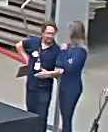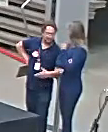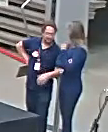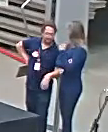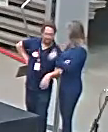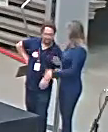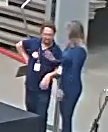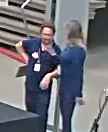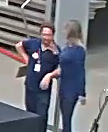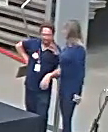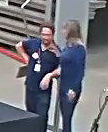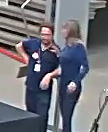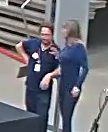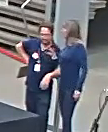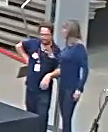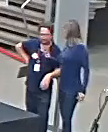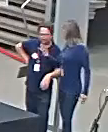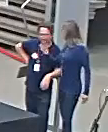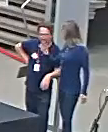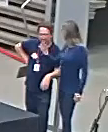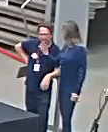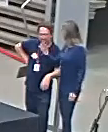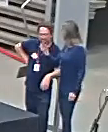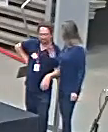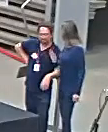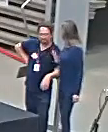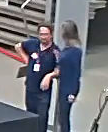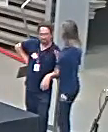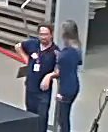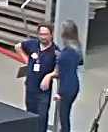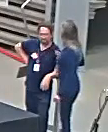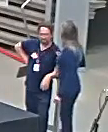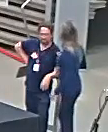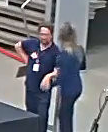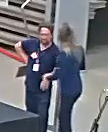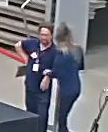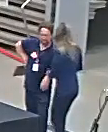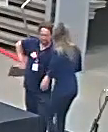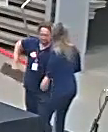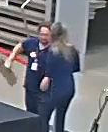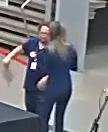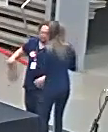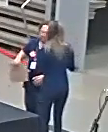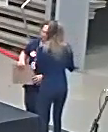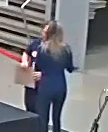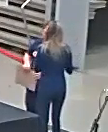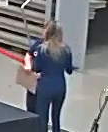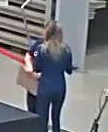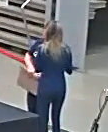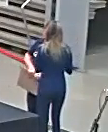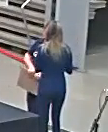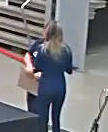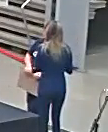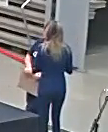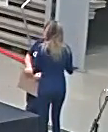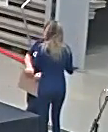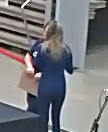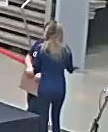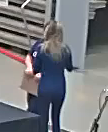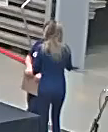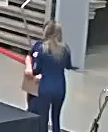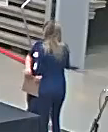horas antes na hora que a gente vai lá não tem vaga na hora que a gente vai perguntar o quê tem um deficiente o idoso aí nenhuma nenhum